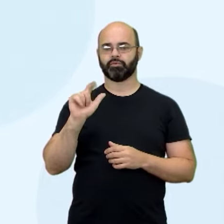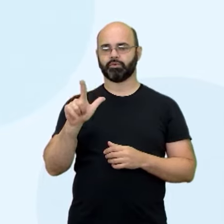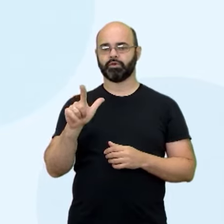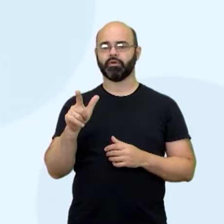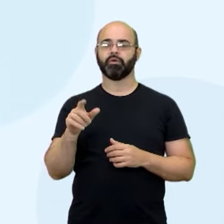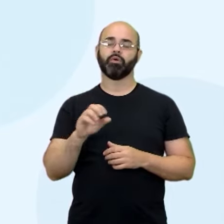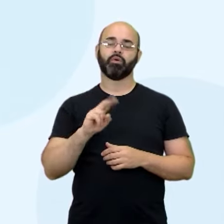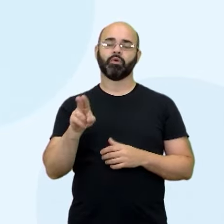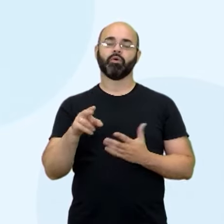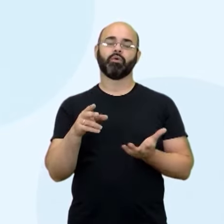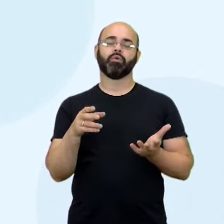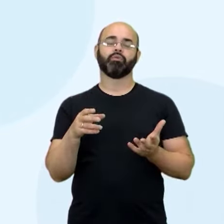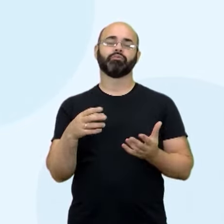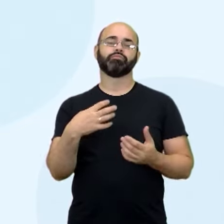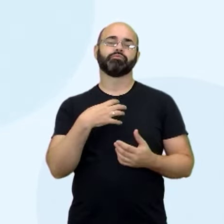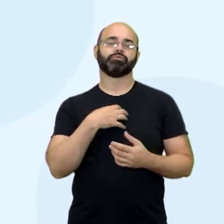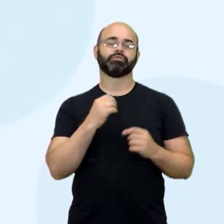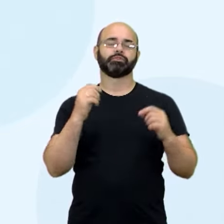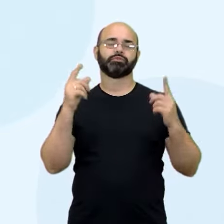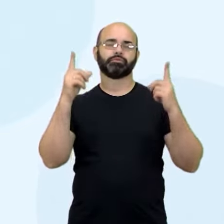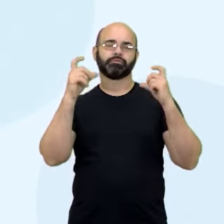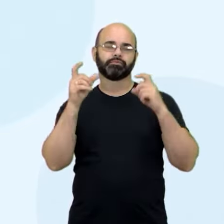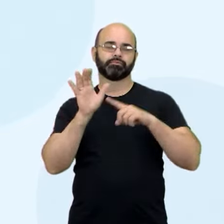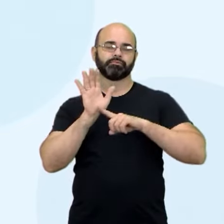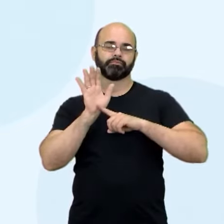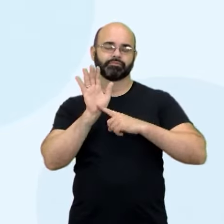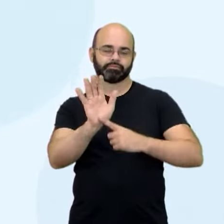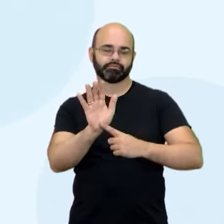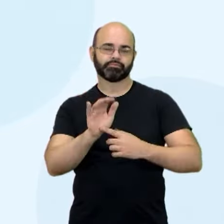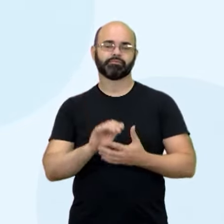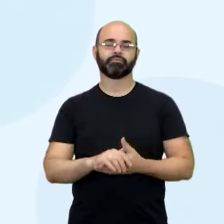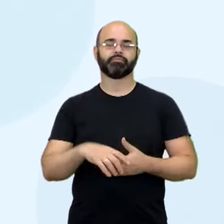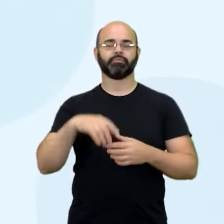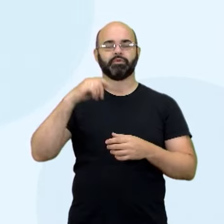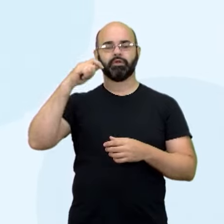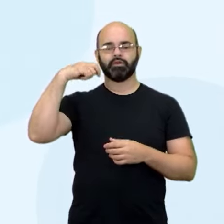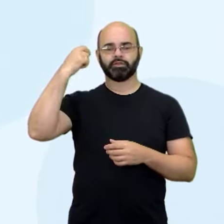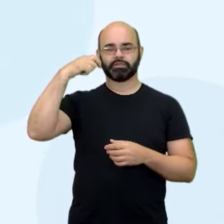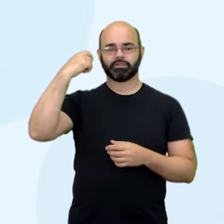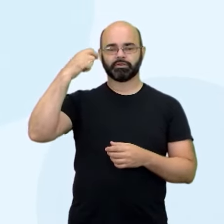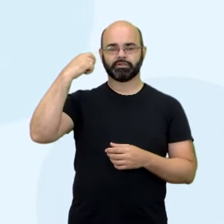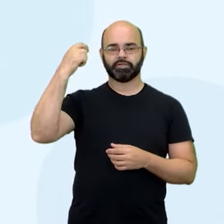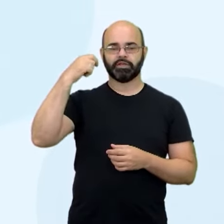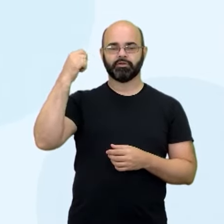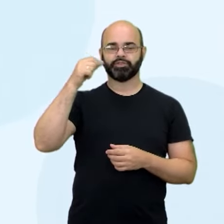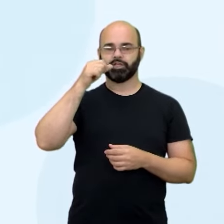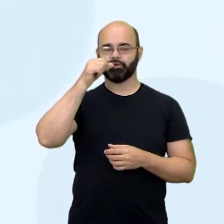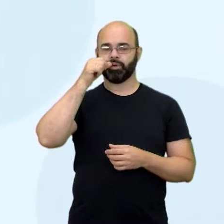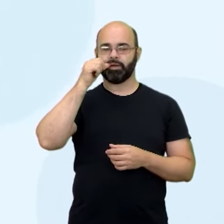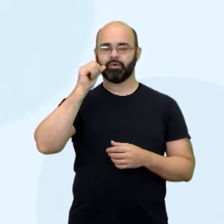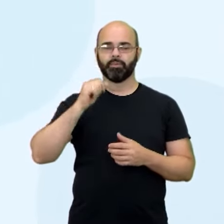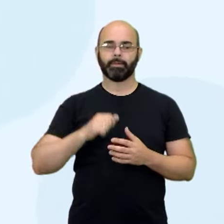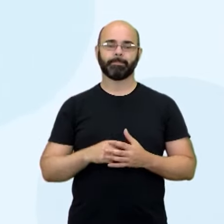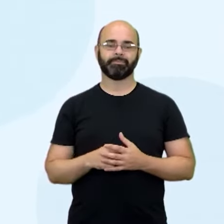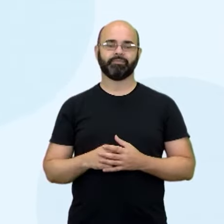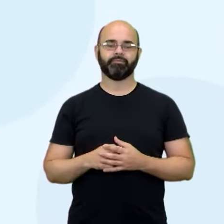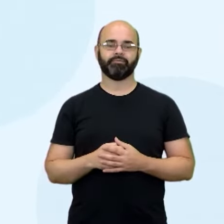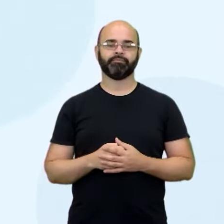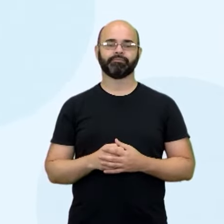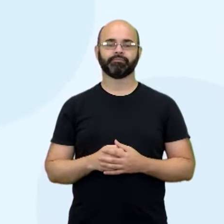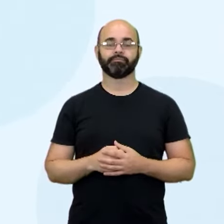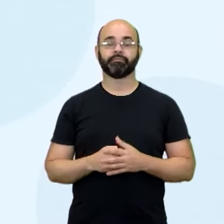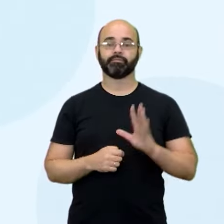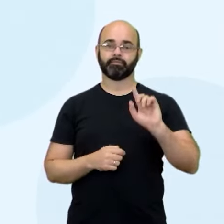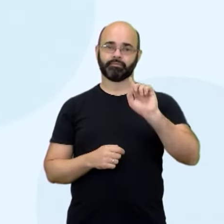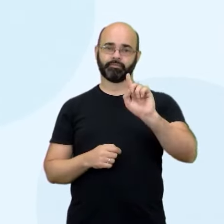suportes, como imagens fotográficas, filmicas, aí tem a definição da antropologia cultural. Então, só lembrando que